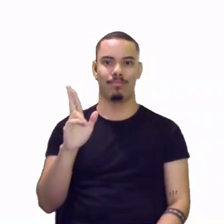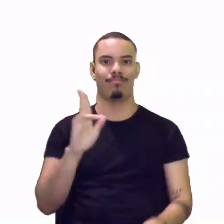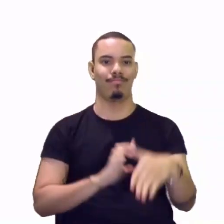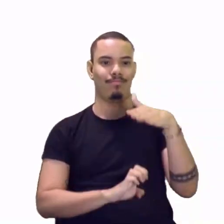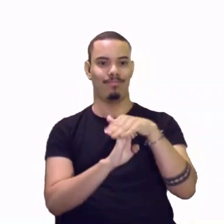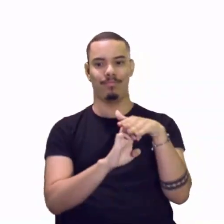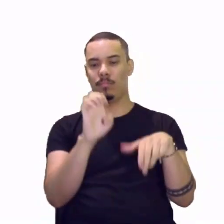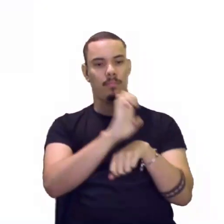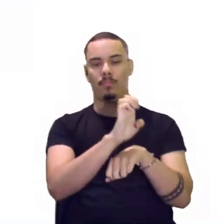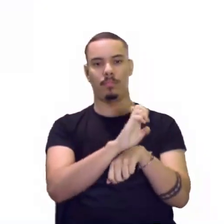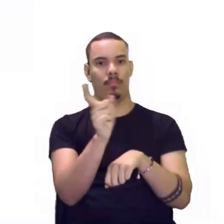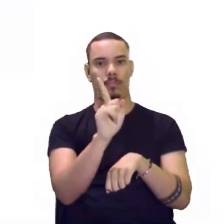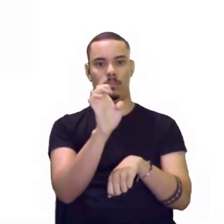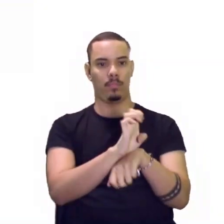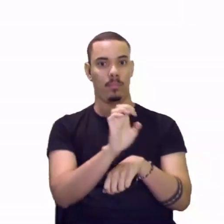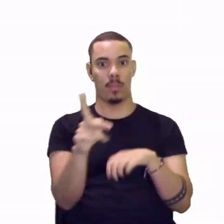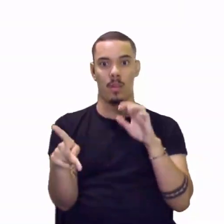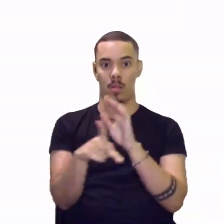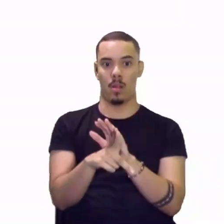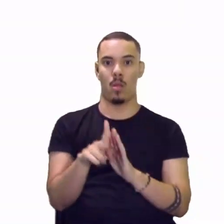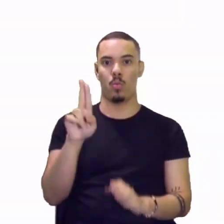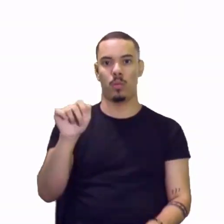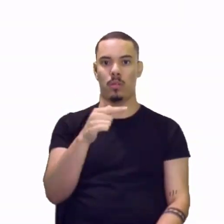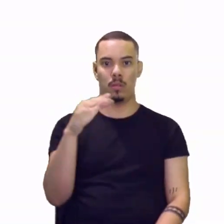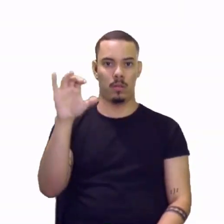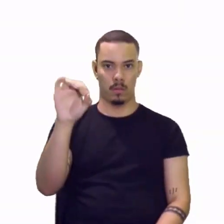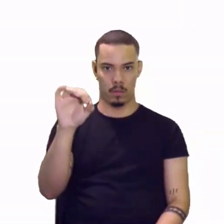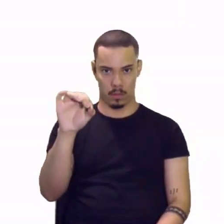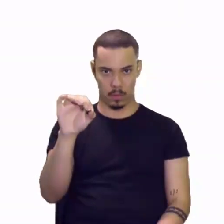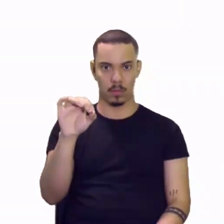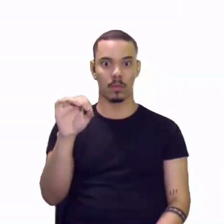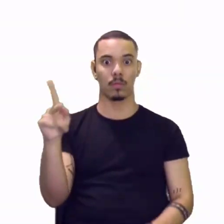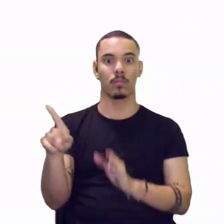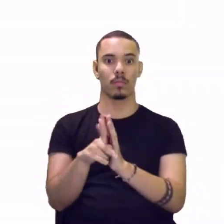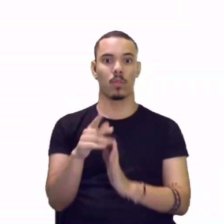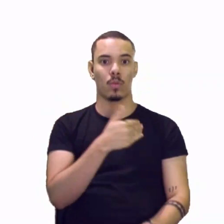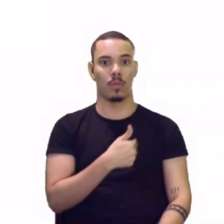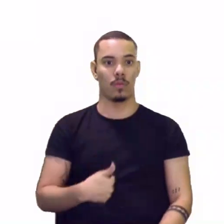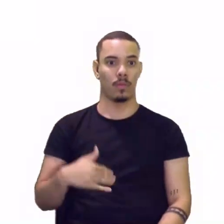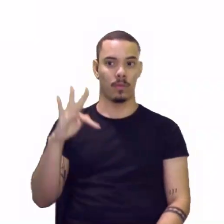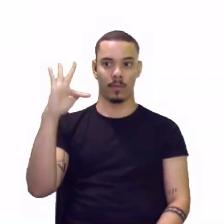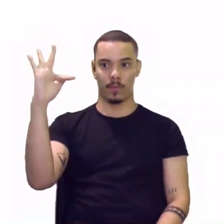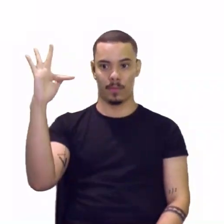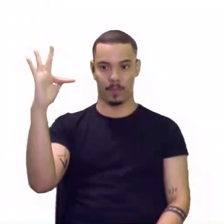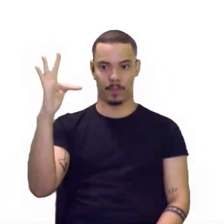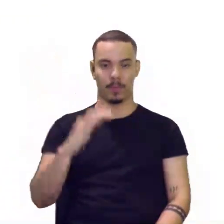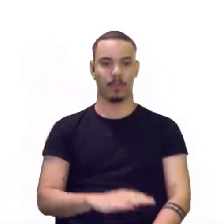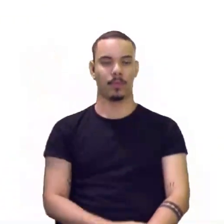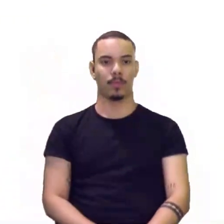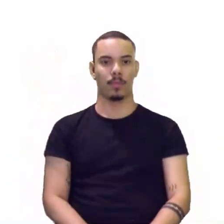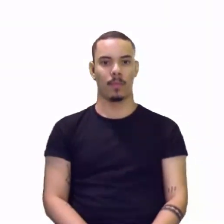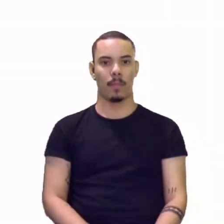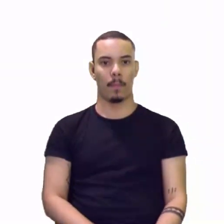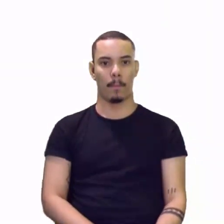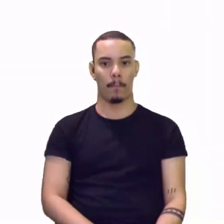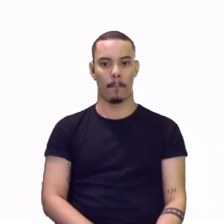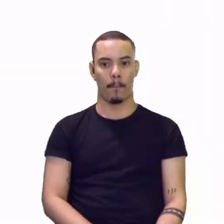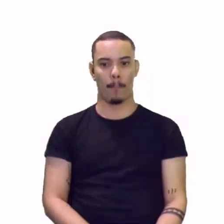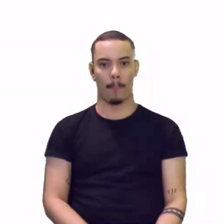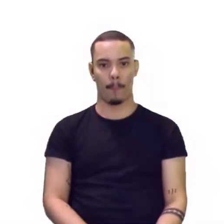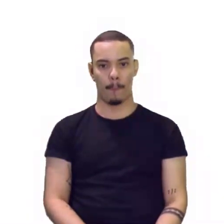certo? Não é o Estado de Rondônia, não é o Estado do Amazonas, mas é o governo federal. Isso. Beleza. Vamos lá.